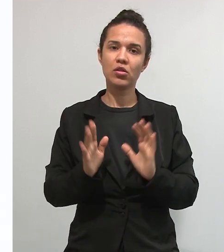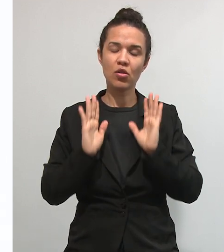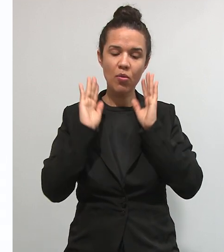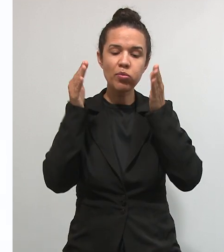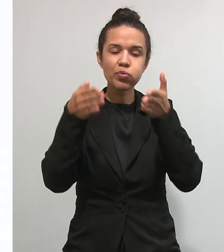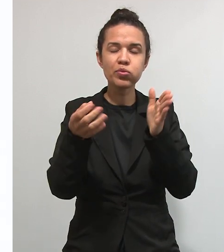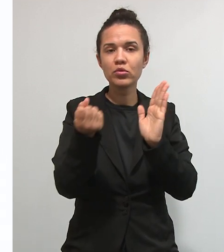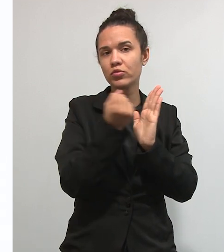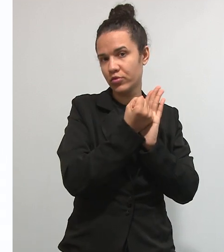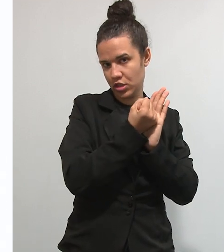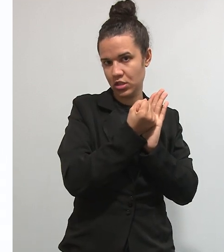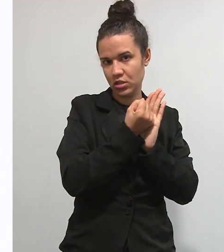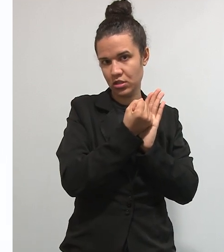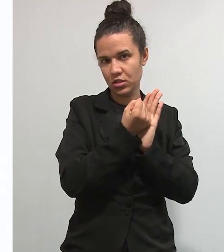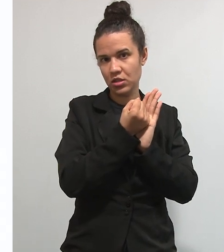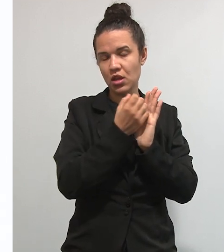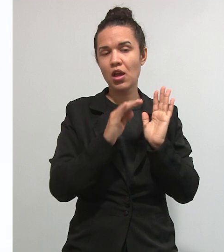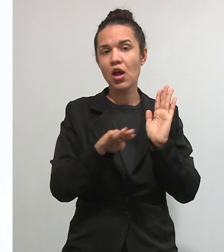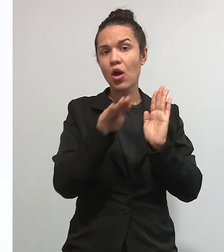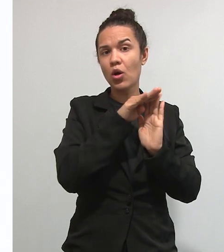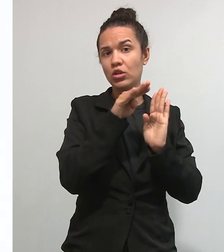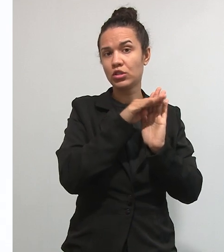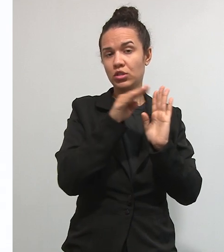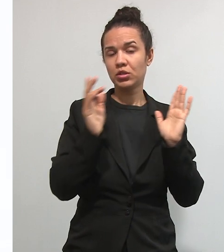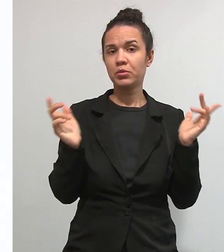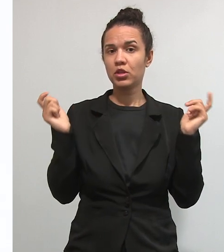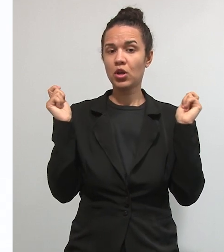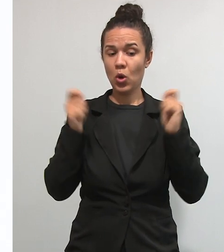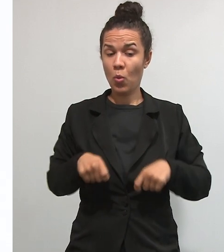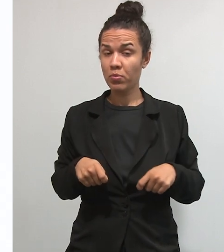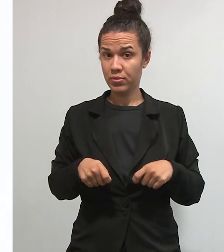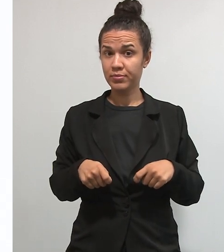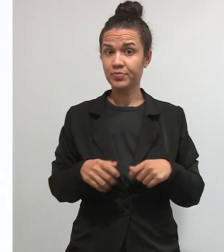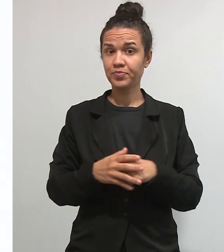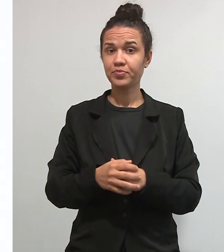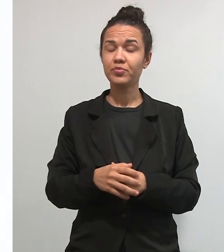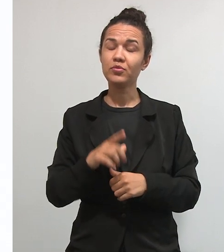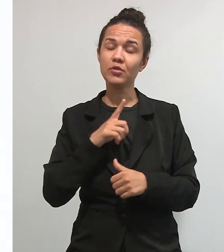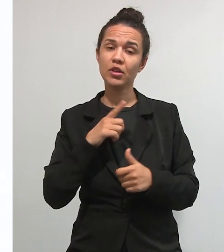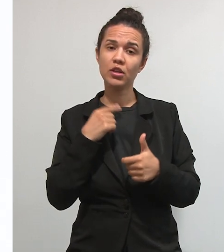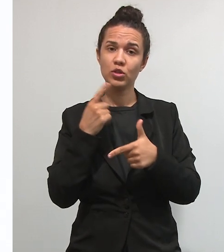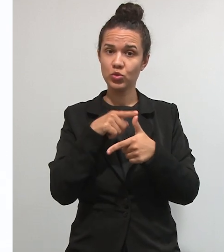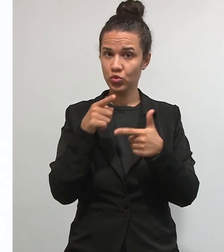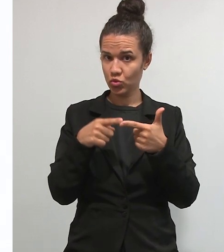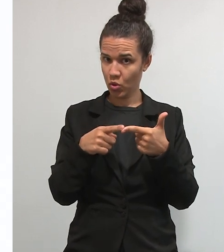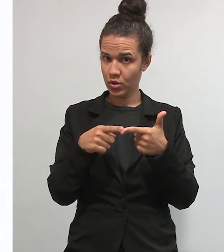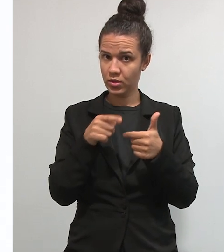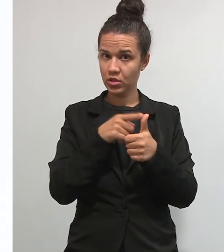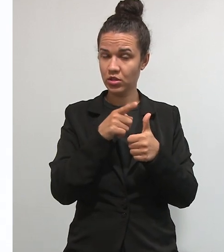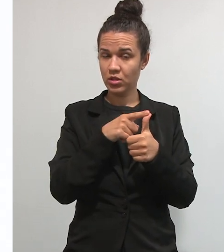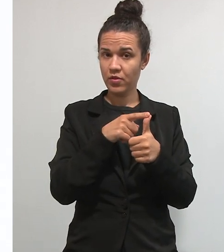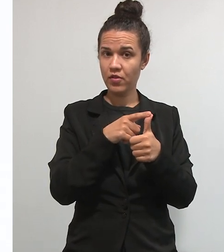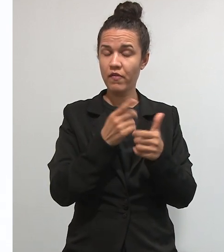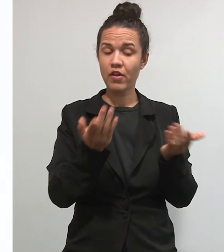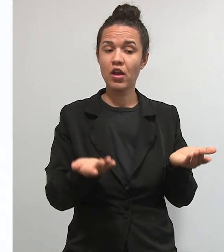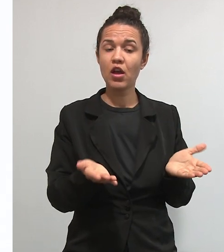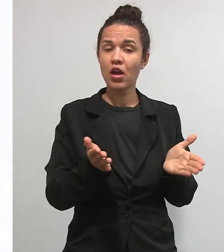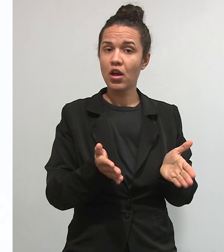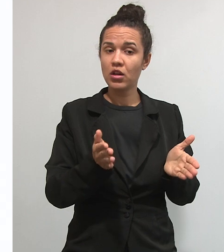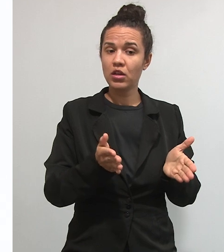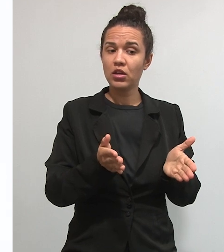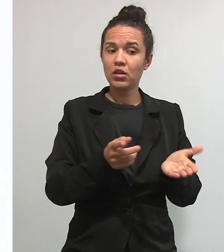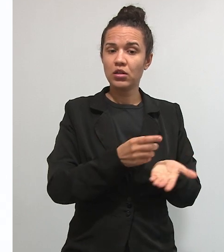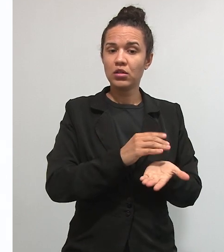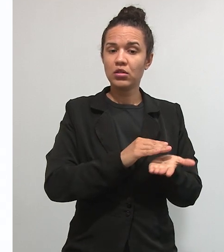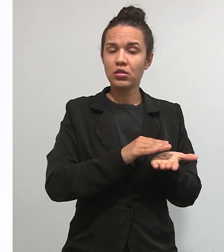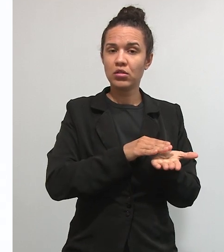enfoque patrimonial, é o regime de competência. Mas temos aqui os dois tipos de regime. Regime de caixa, que ele consiste em o